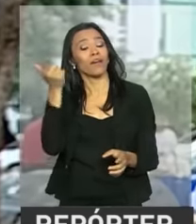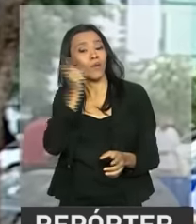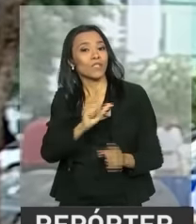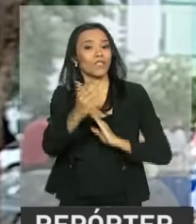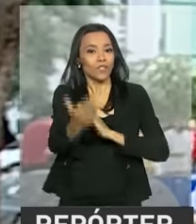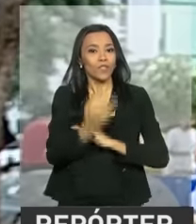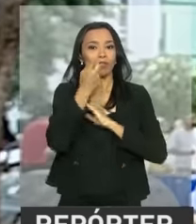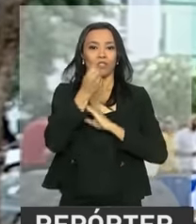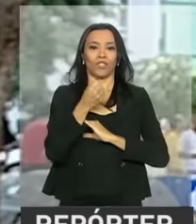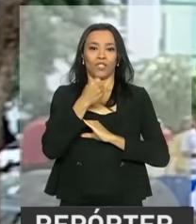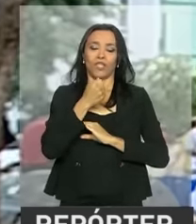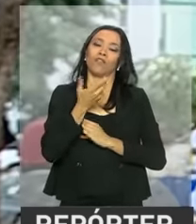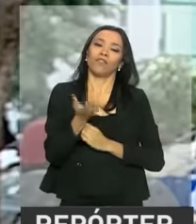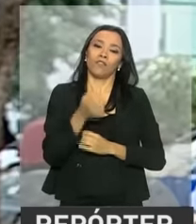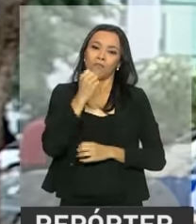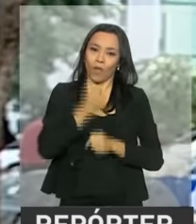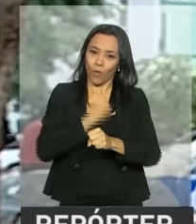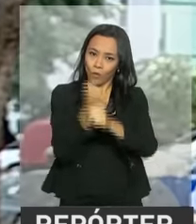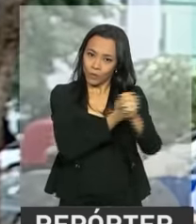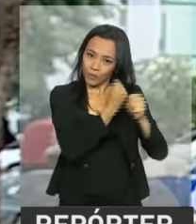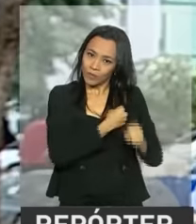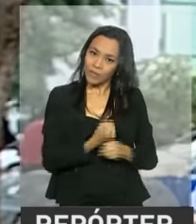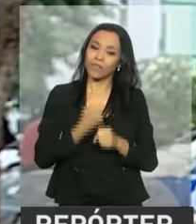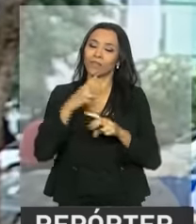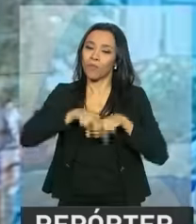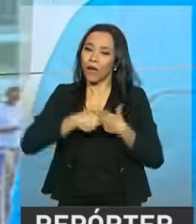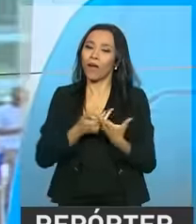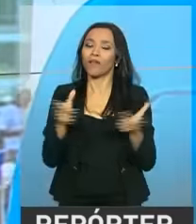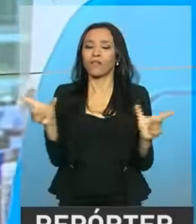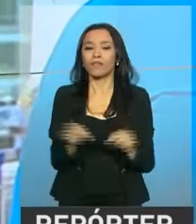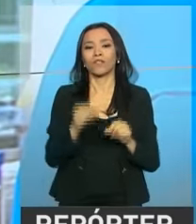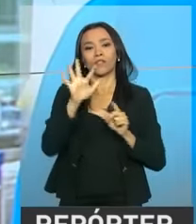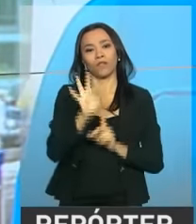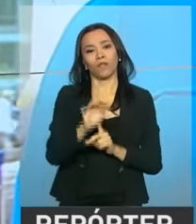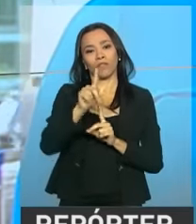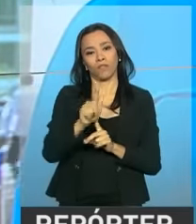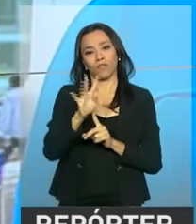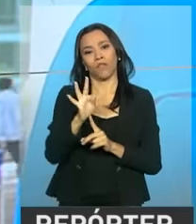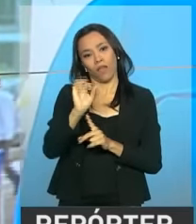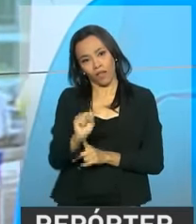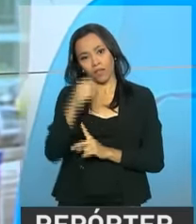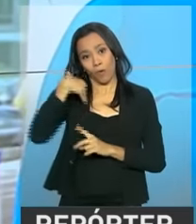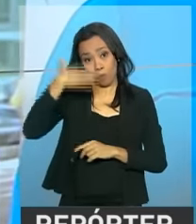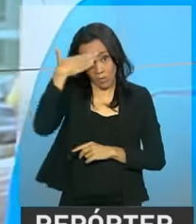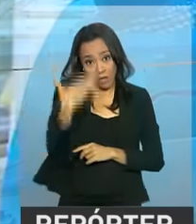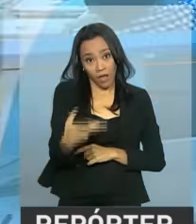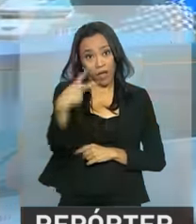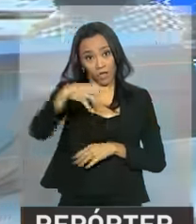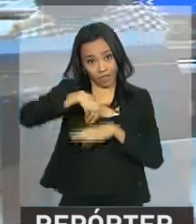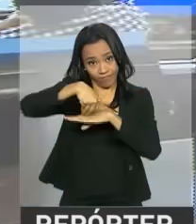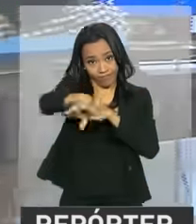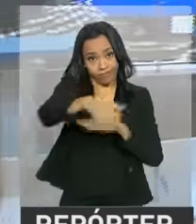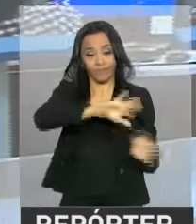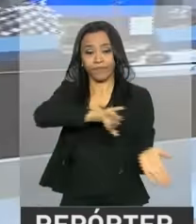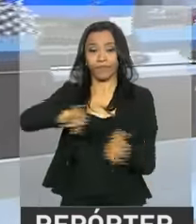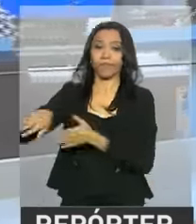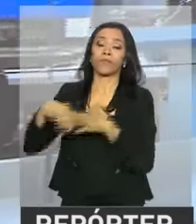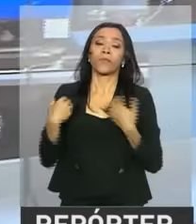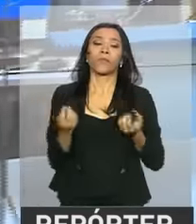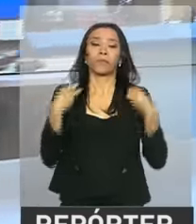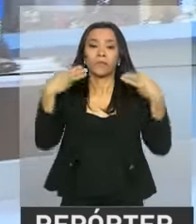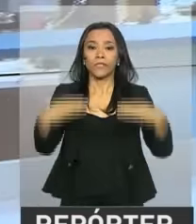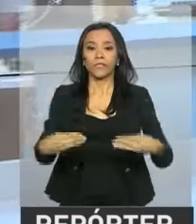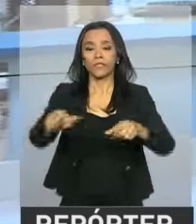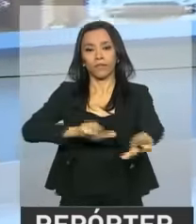financiadas com recursos do FGTS Renata Obrigada Gabriela pelas suas informações ao vivo e o Ministério do Trabalho